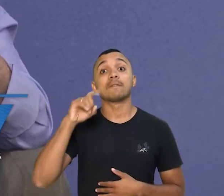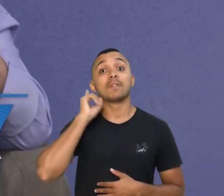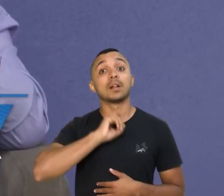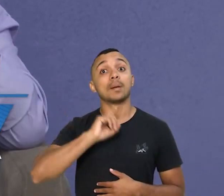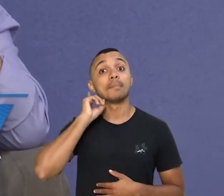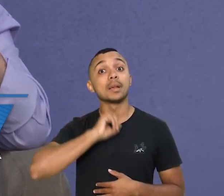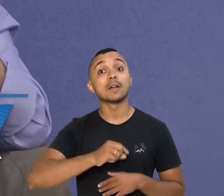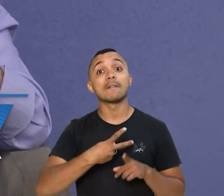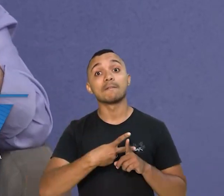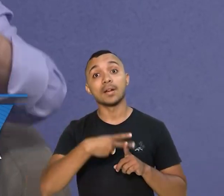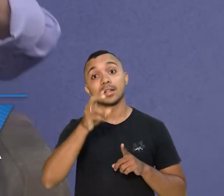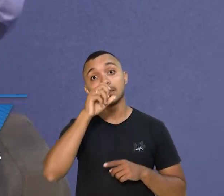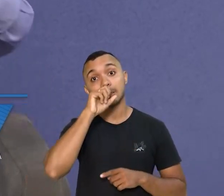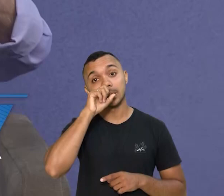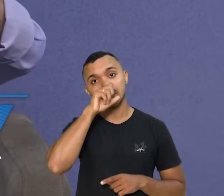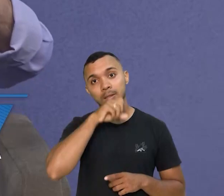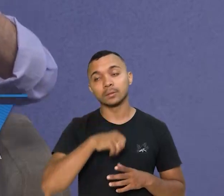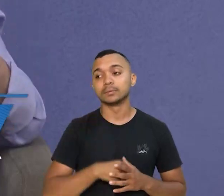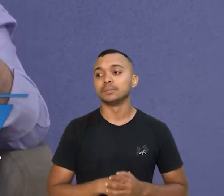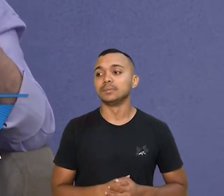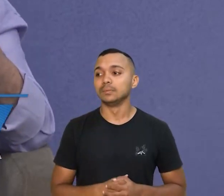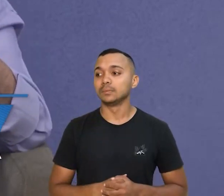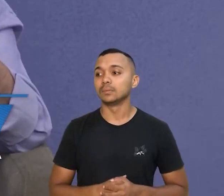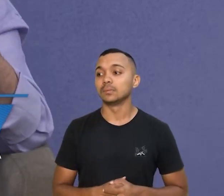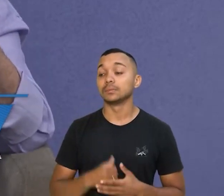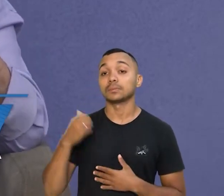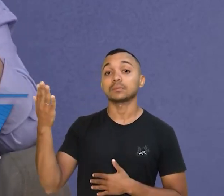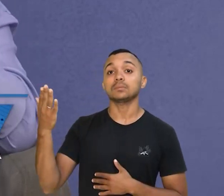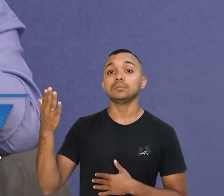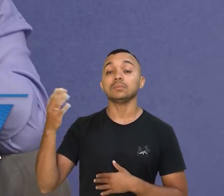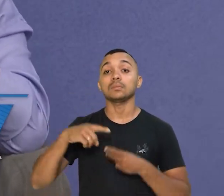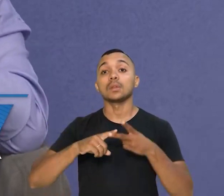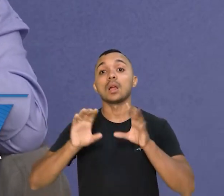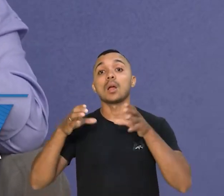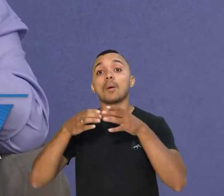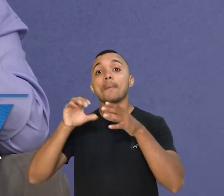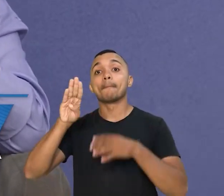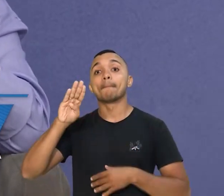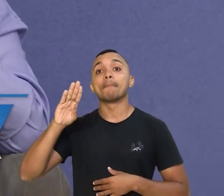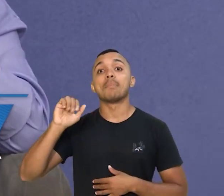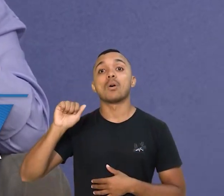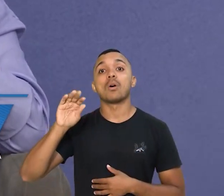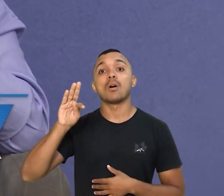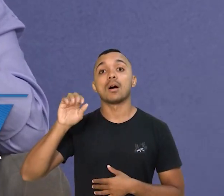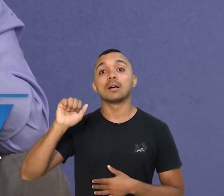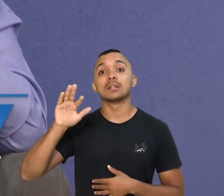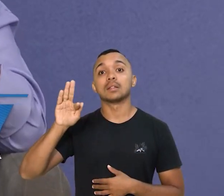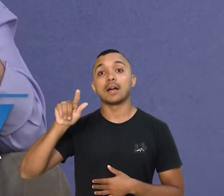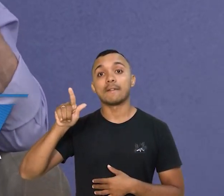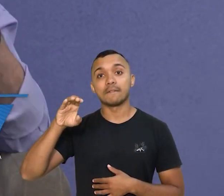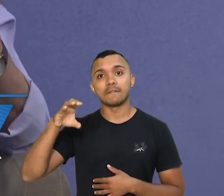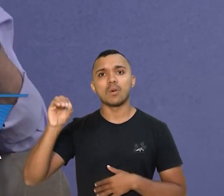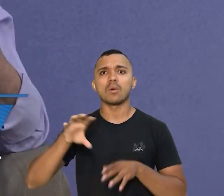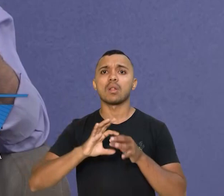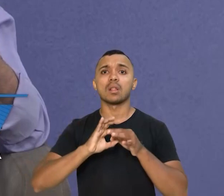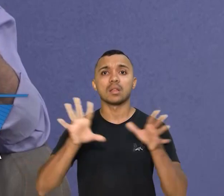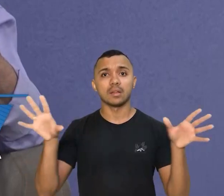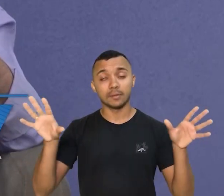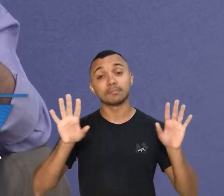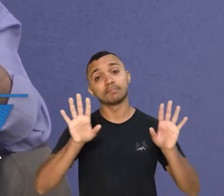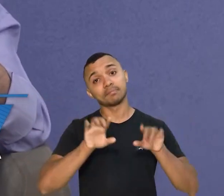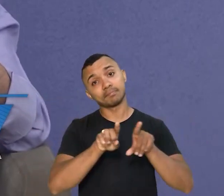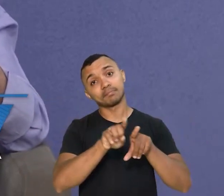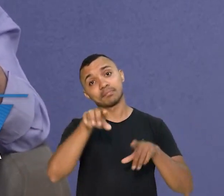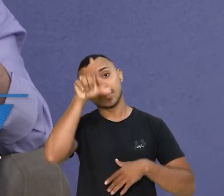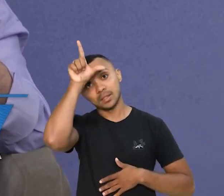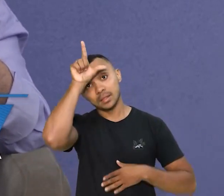mesmo empatando, assim. Mas você vê um campeonato que você tem o Botafogo líder. Começou a perder, né? É, mas é líder, né? Que você